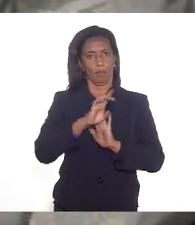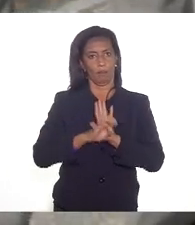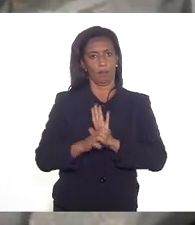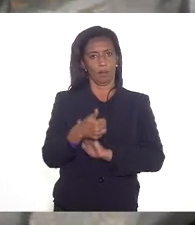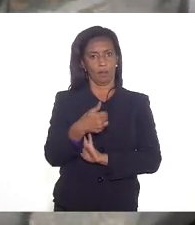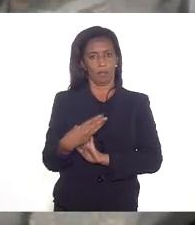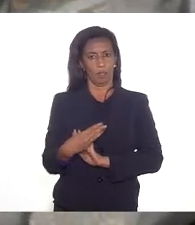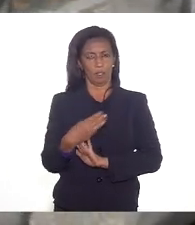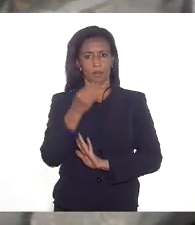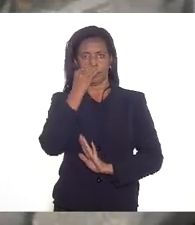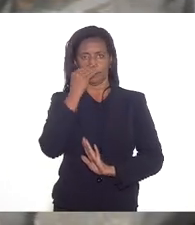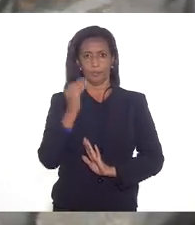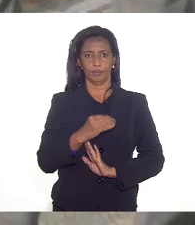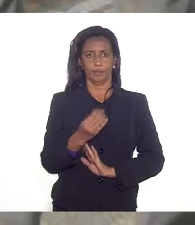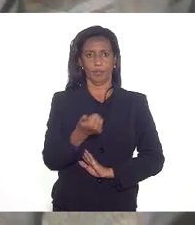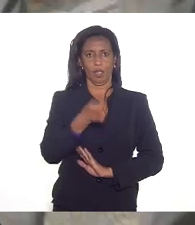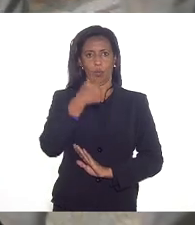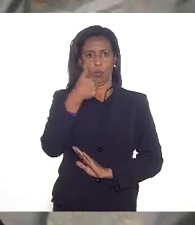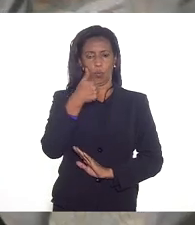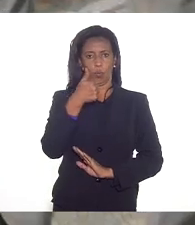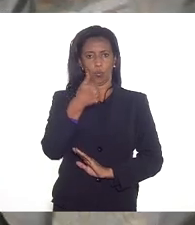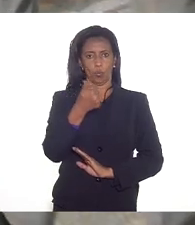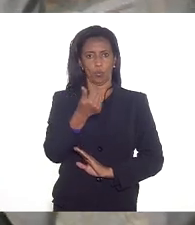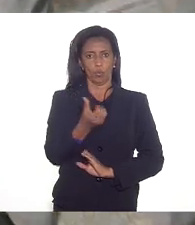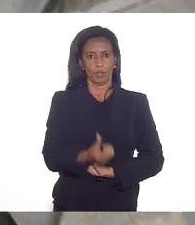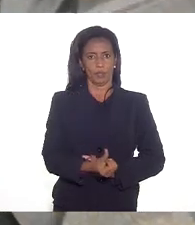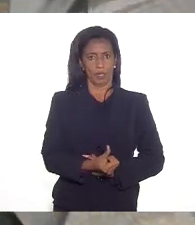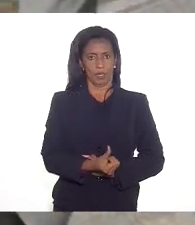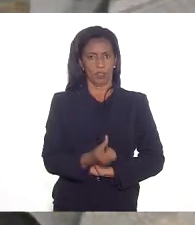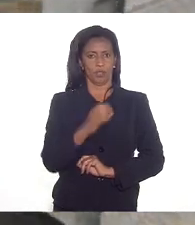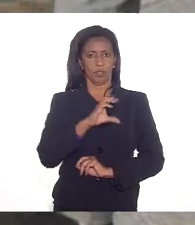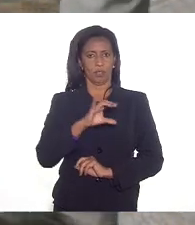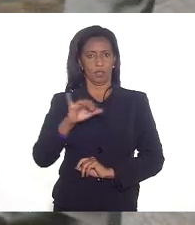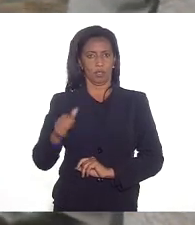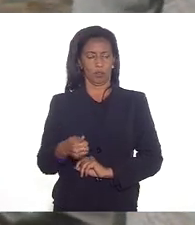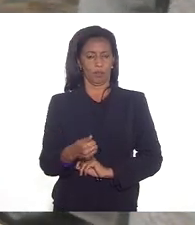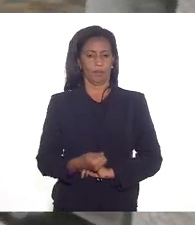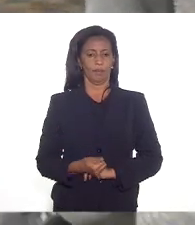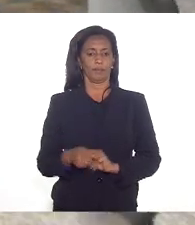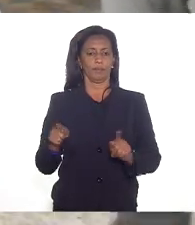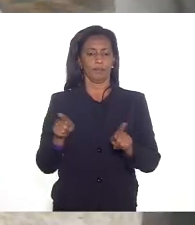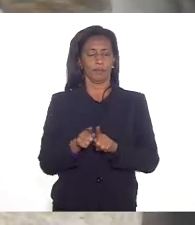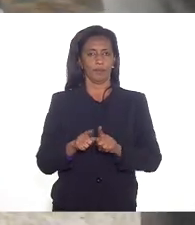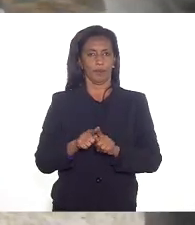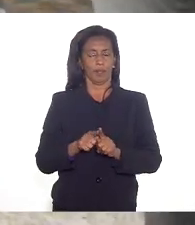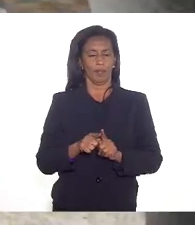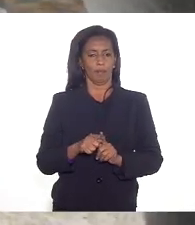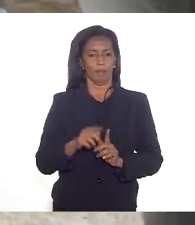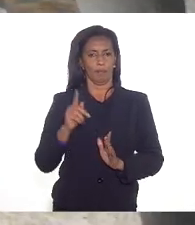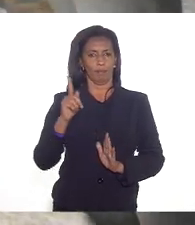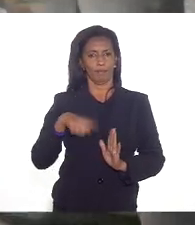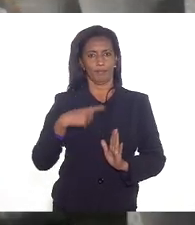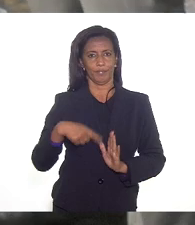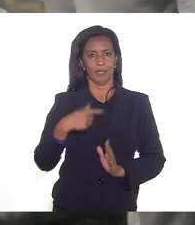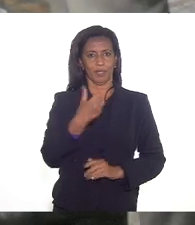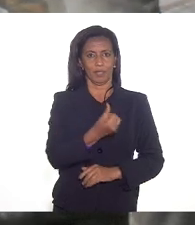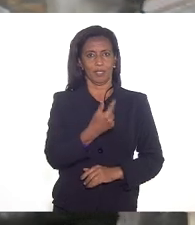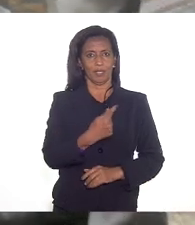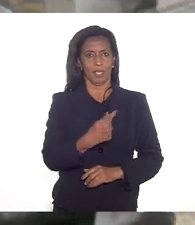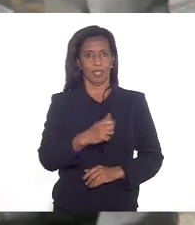pela prejudicar habilidade a emenda um pela Emenda seis scj pela prejudicar habilidade as emendas